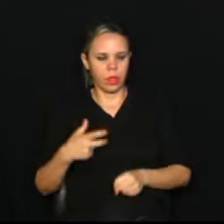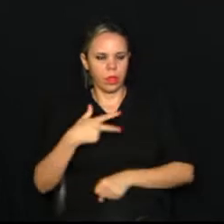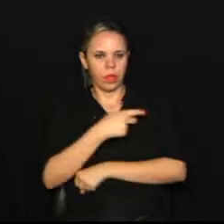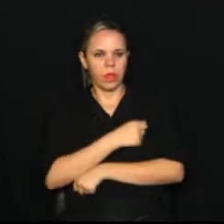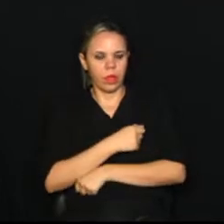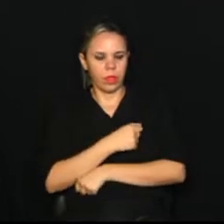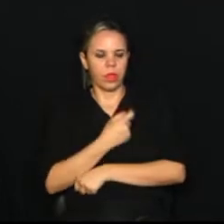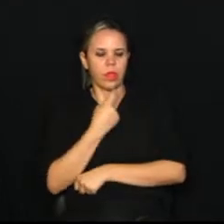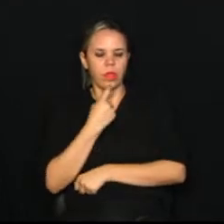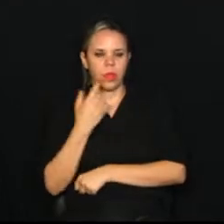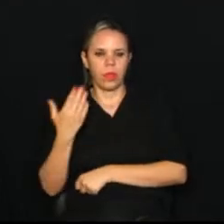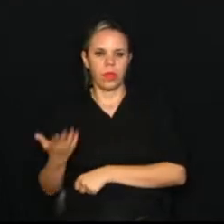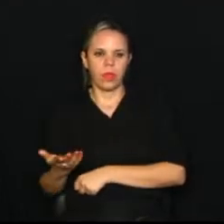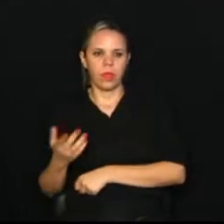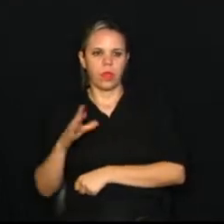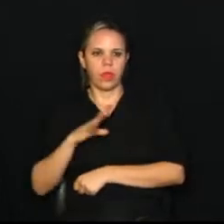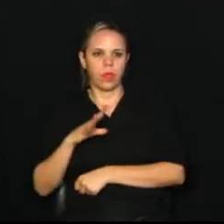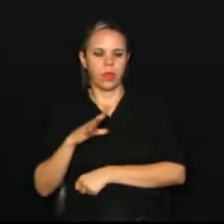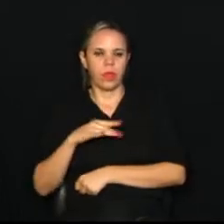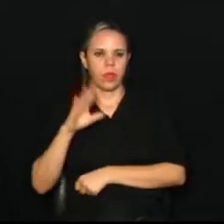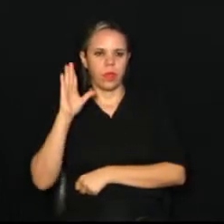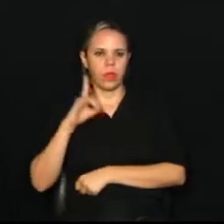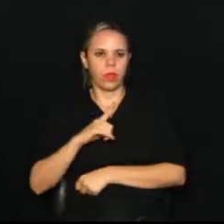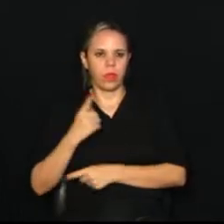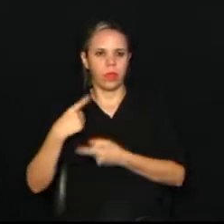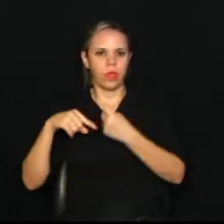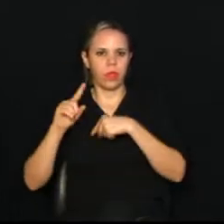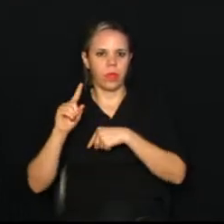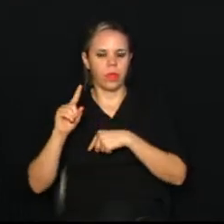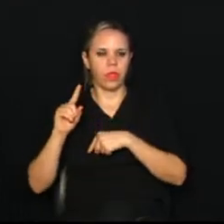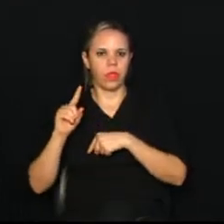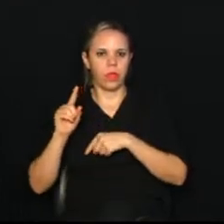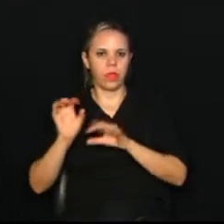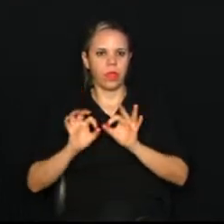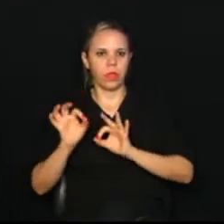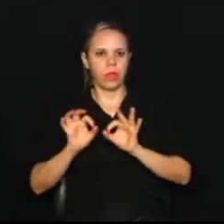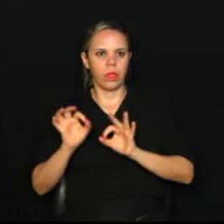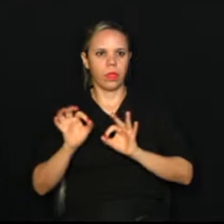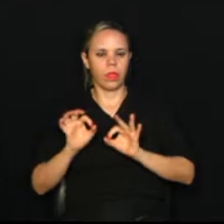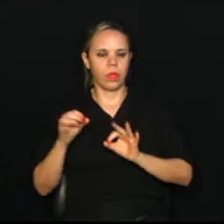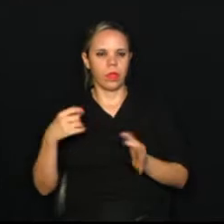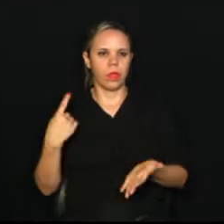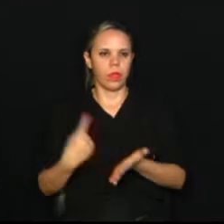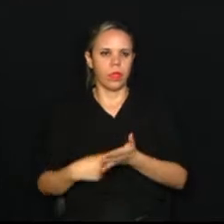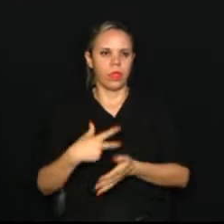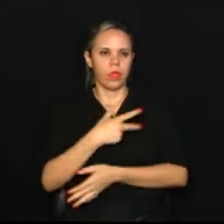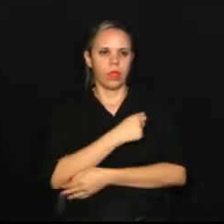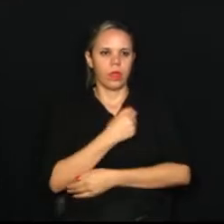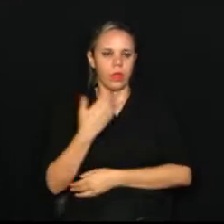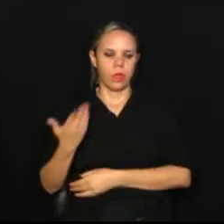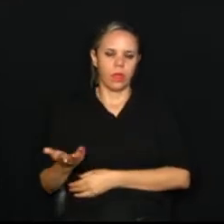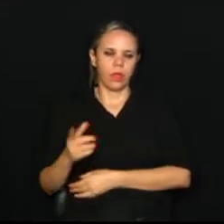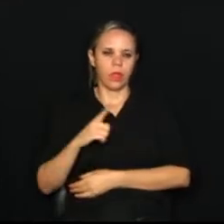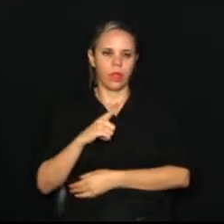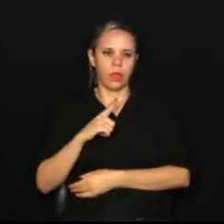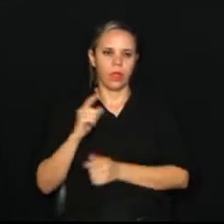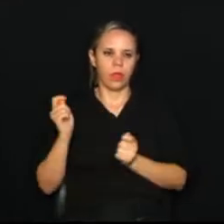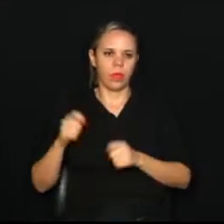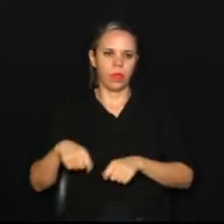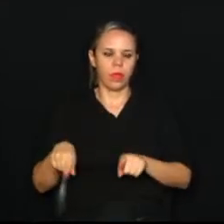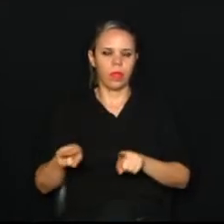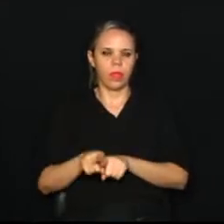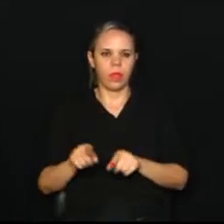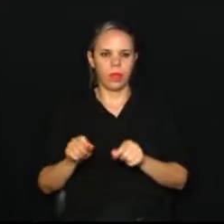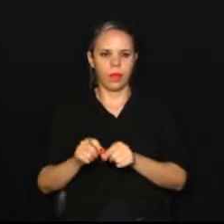vacinadas. Campinas é uma das cidades que mais teve sucesso na organização da agenda de vacinação, e nós temos condição também de